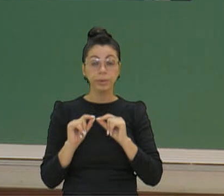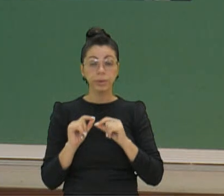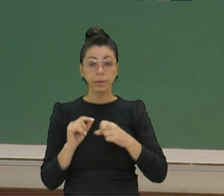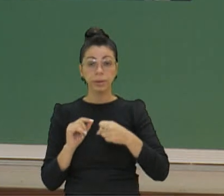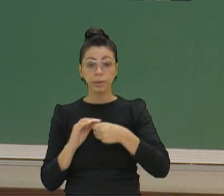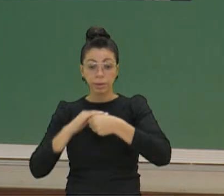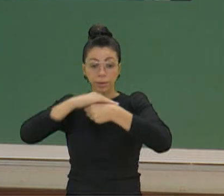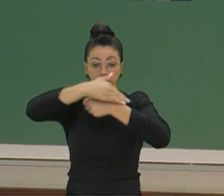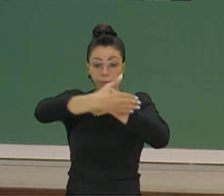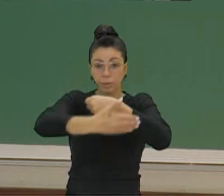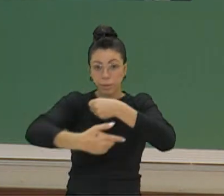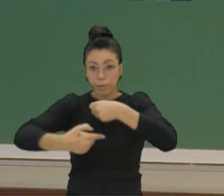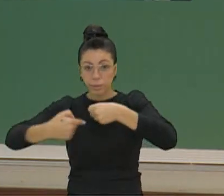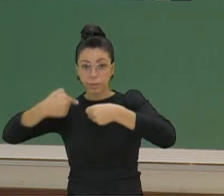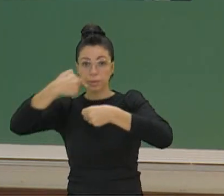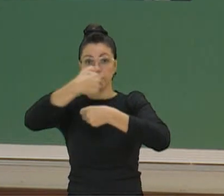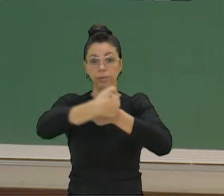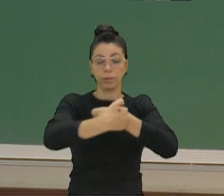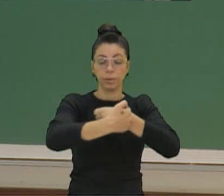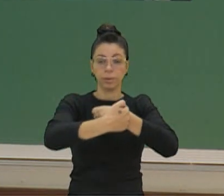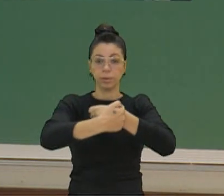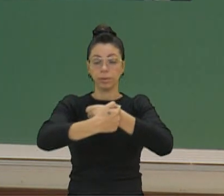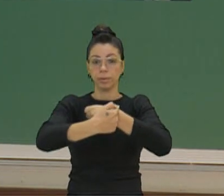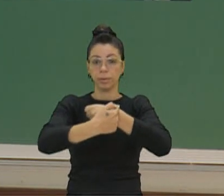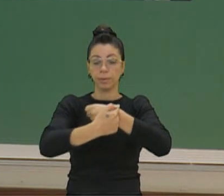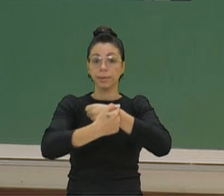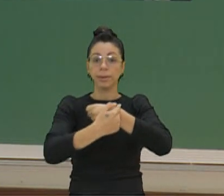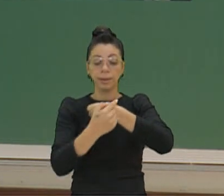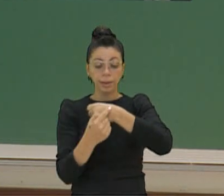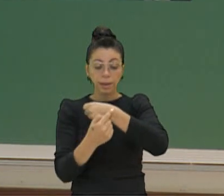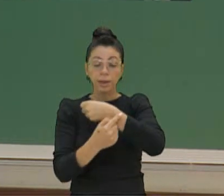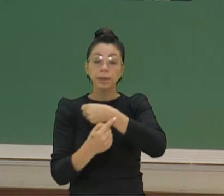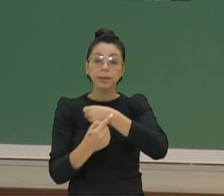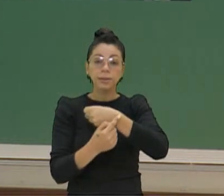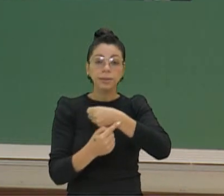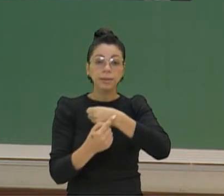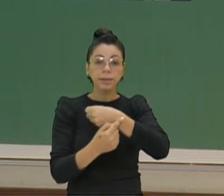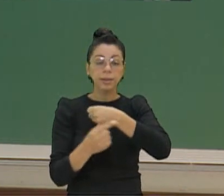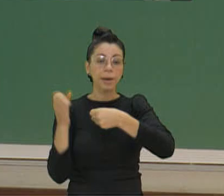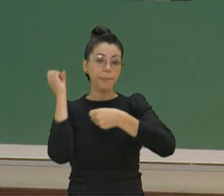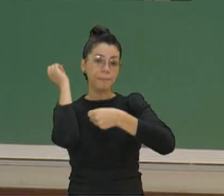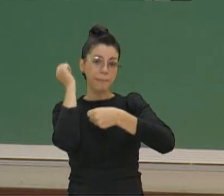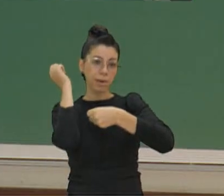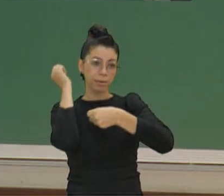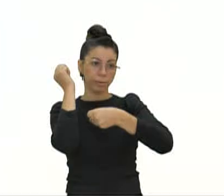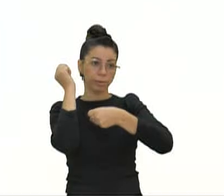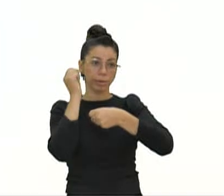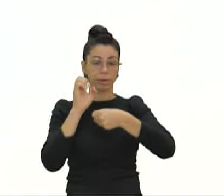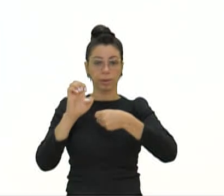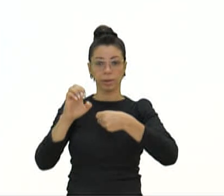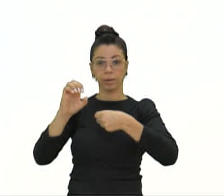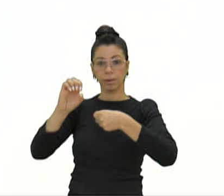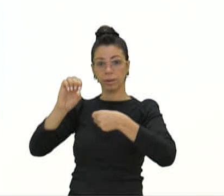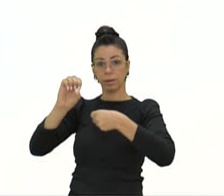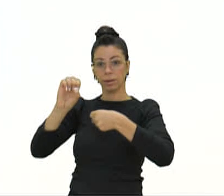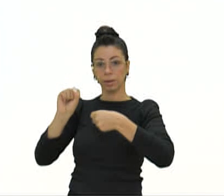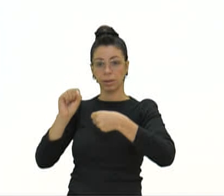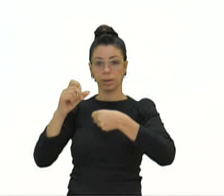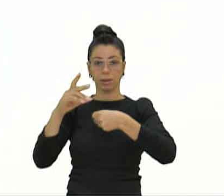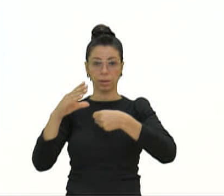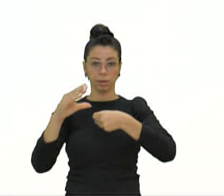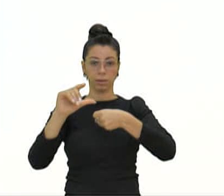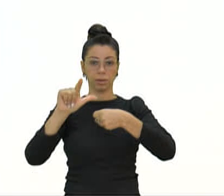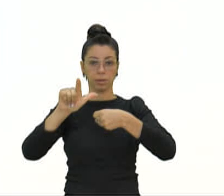dessa íris, que é a parte branca dos nossos olhos, a esclera ou esclerótica. Então, a esclera é a camada